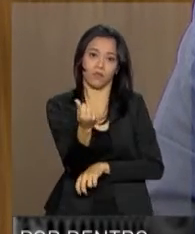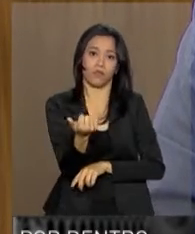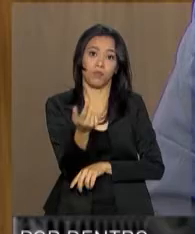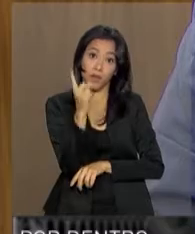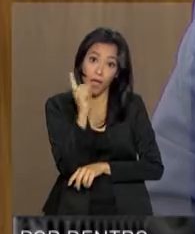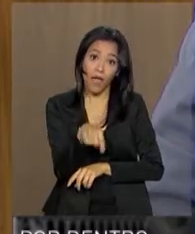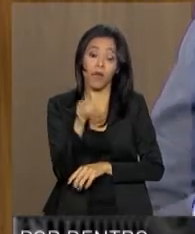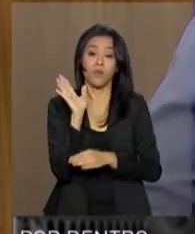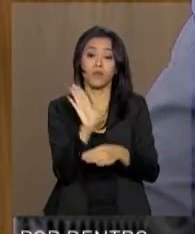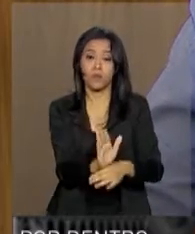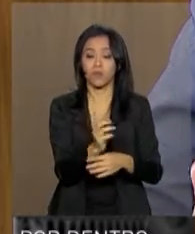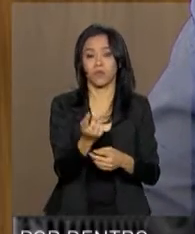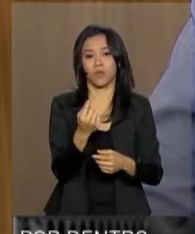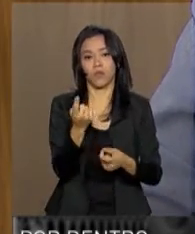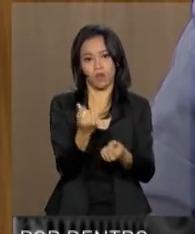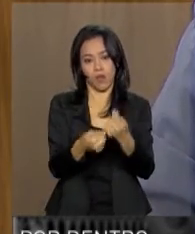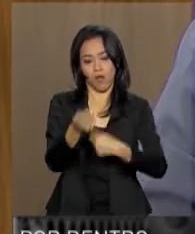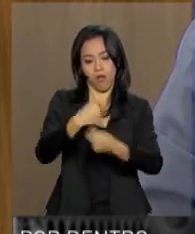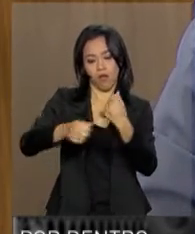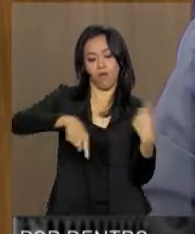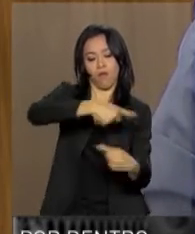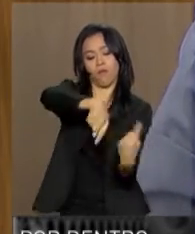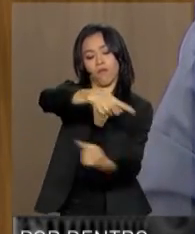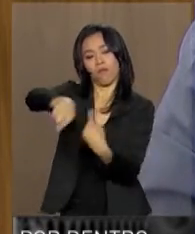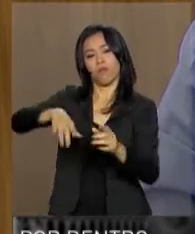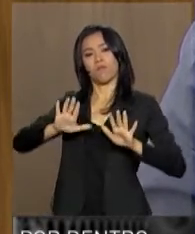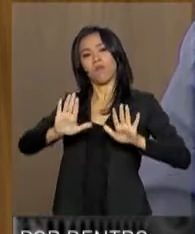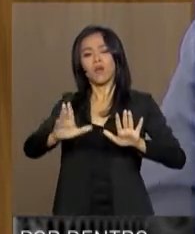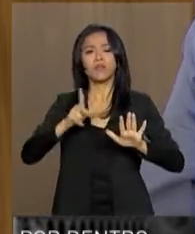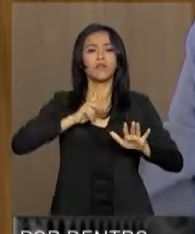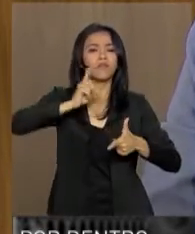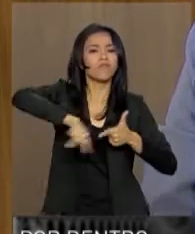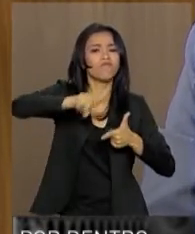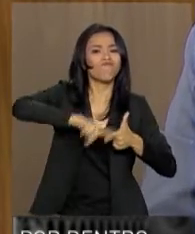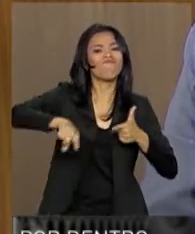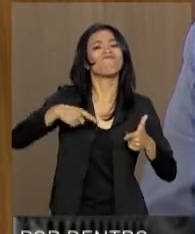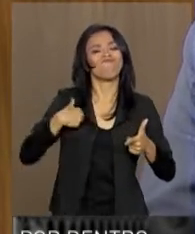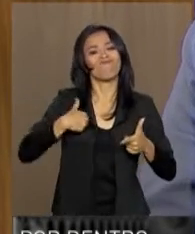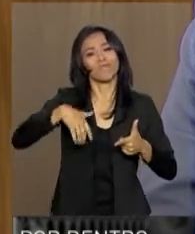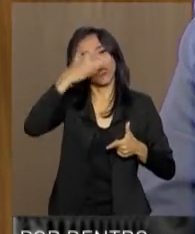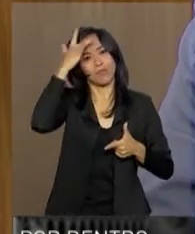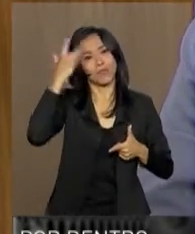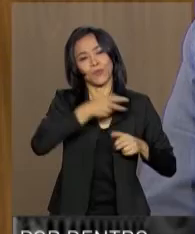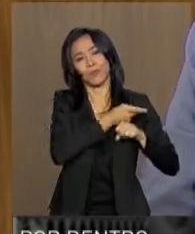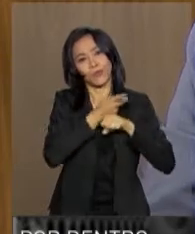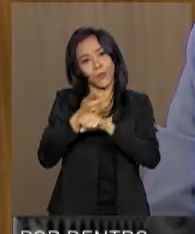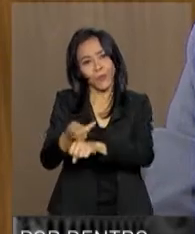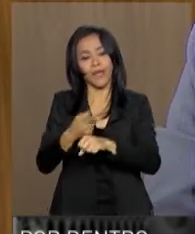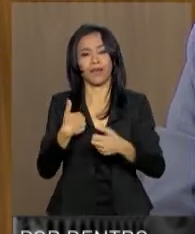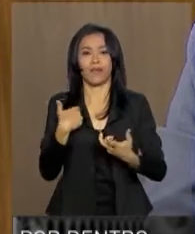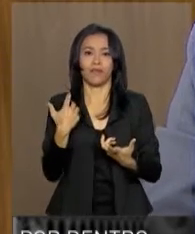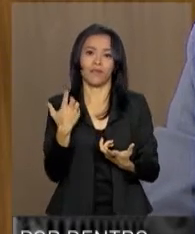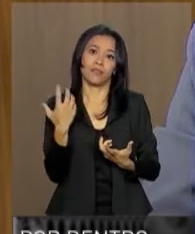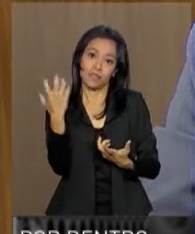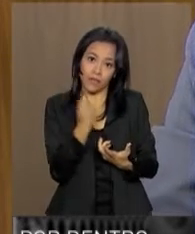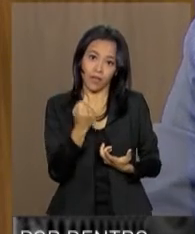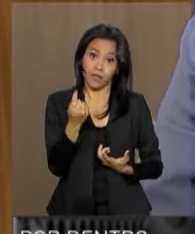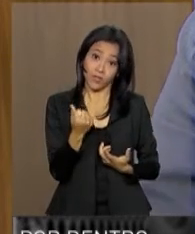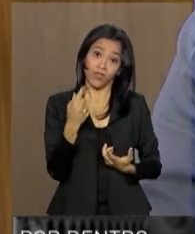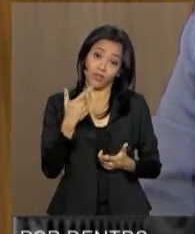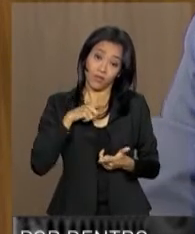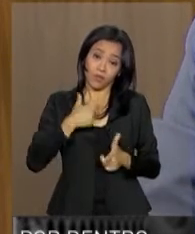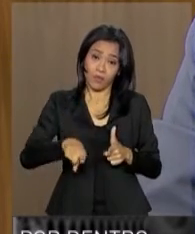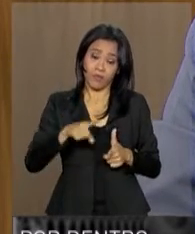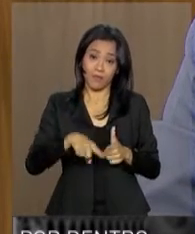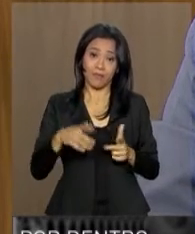dado que apenas até o momento há uma dificuldade das pessoas de buscarem essas contas de sacarem seus recursos